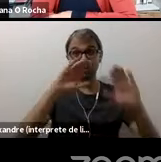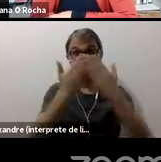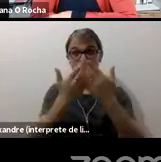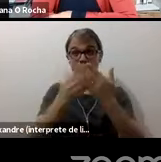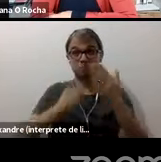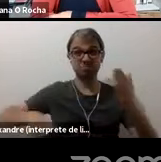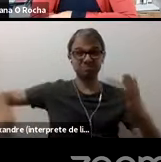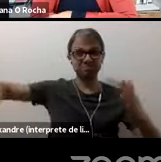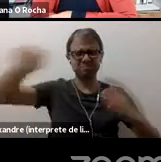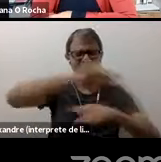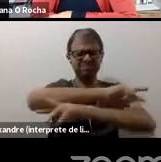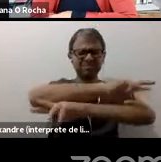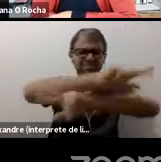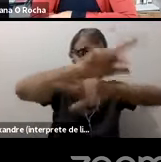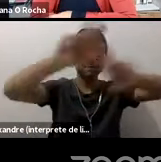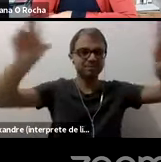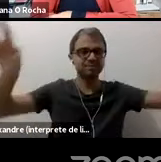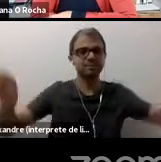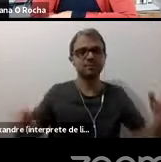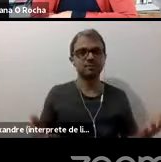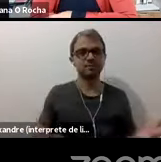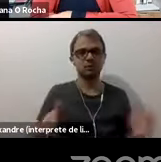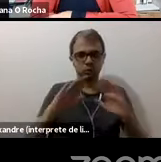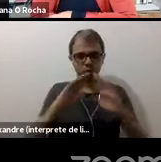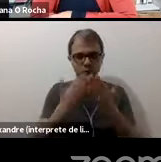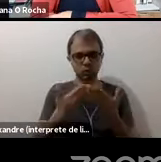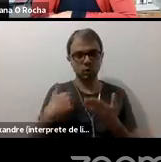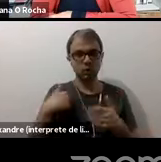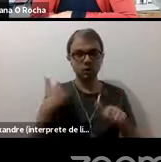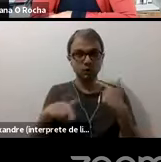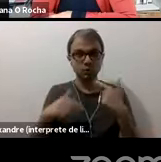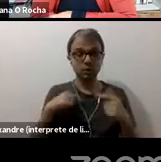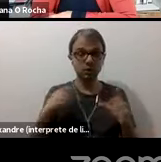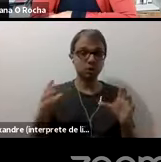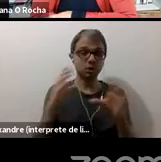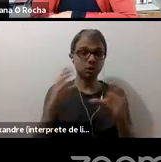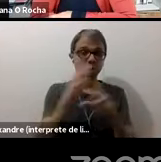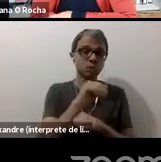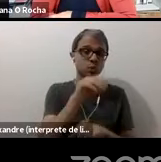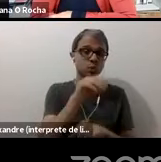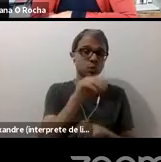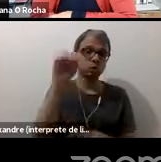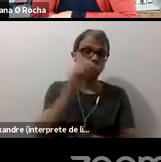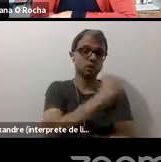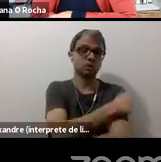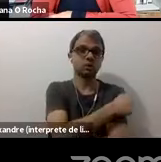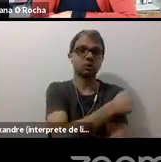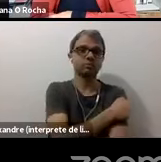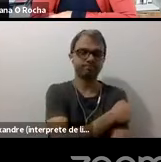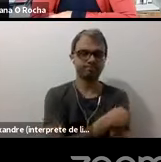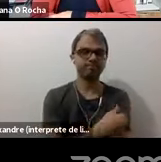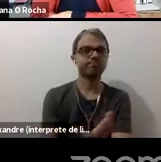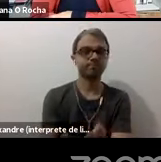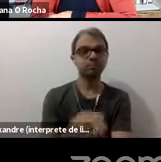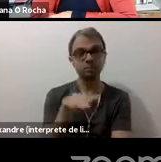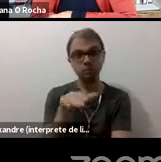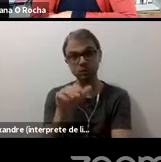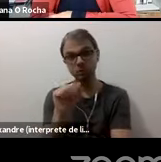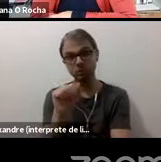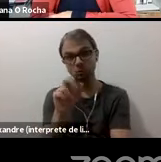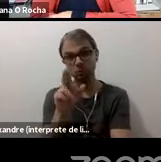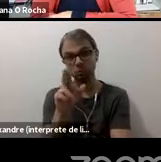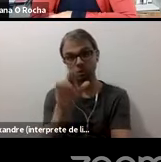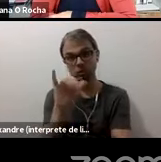escola em que eu trabalho, que tem 800 alunos. A escola do Maurício, que fica bem próxima onde eu trabalho, é no